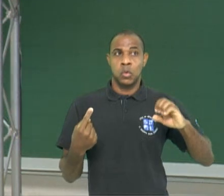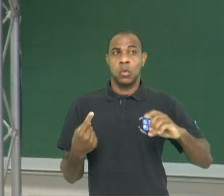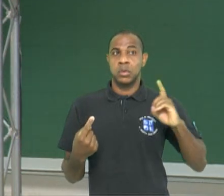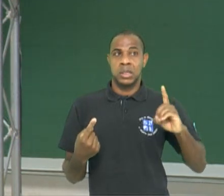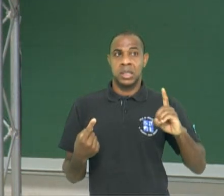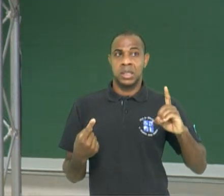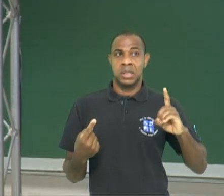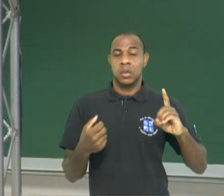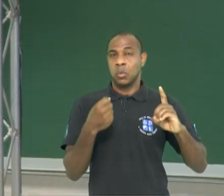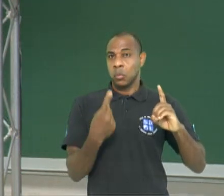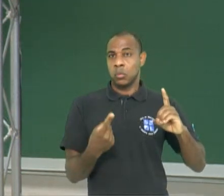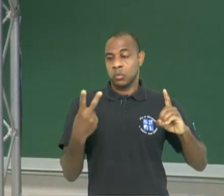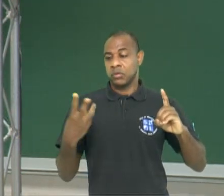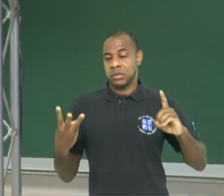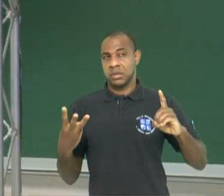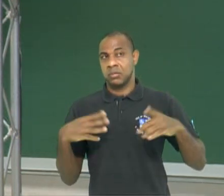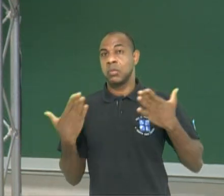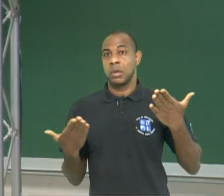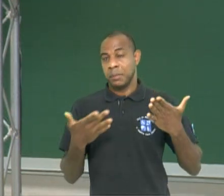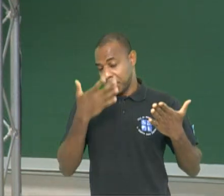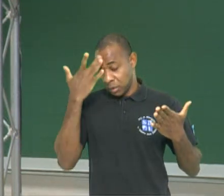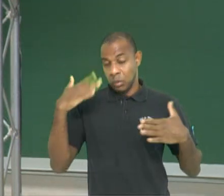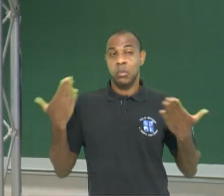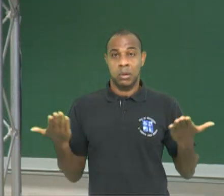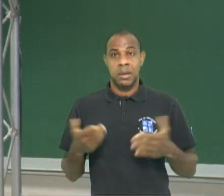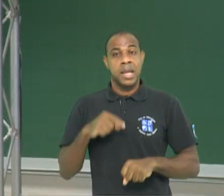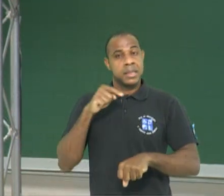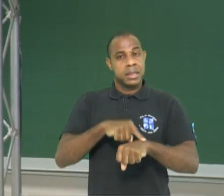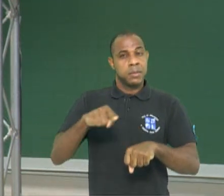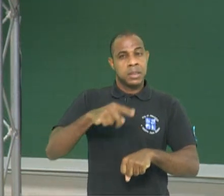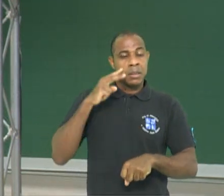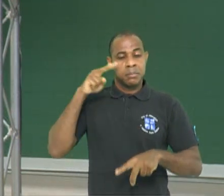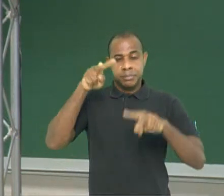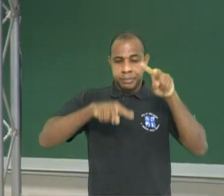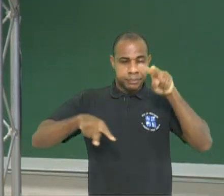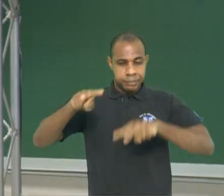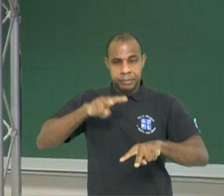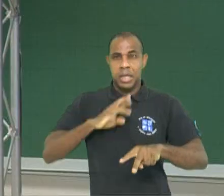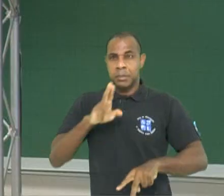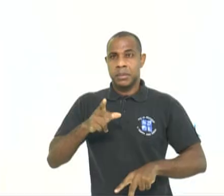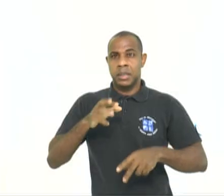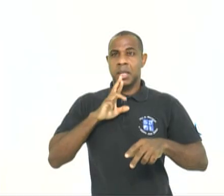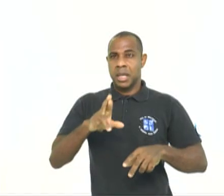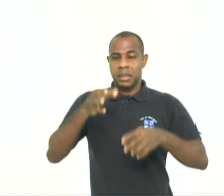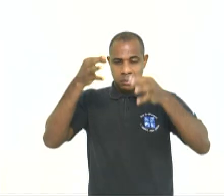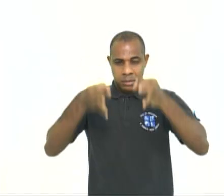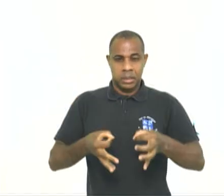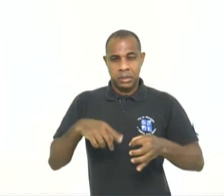D, os pacientes 1, 2 e 3. Então, tempinho para vocês analisarem e resolver essa questão.